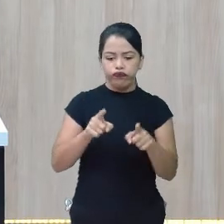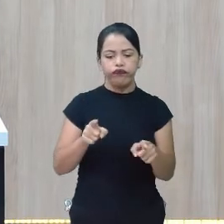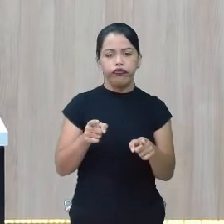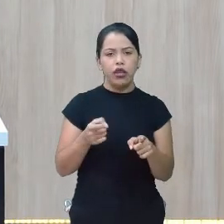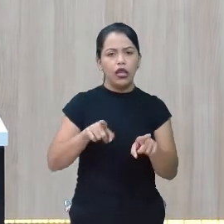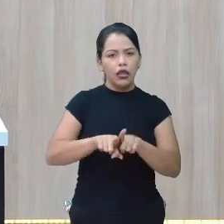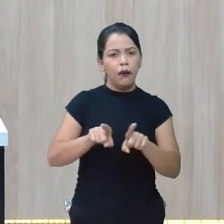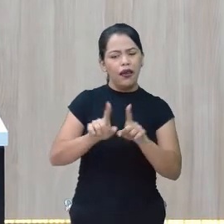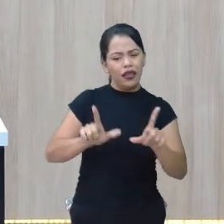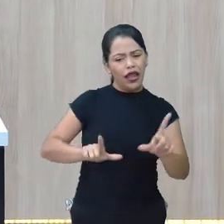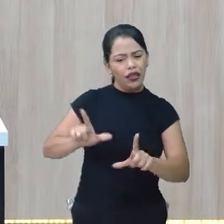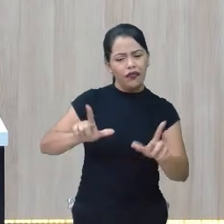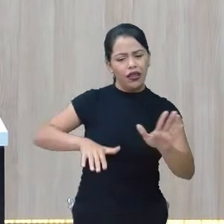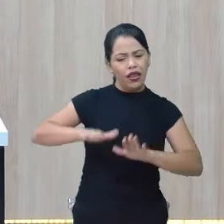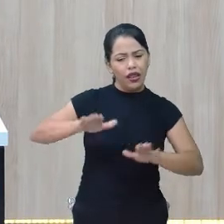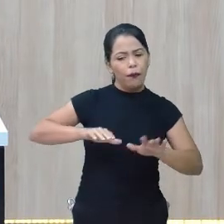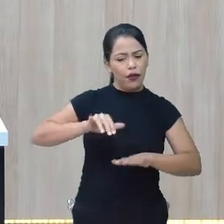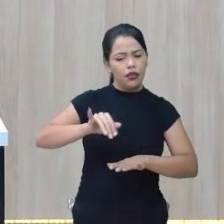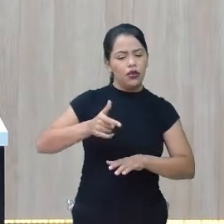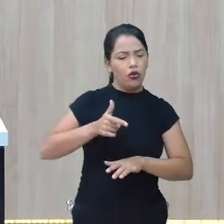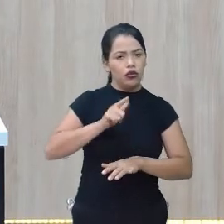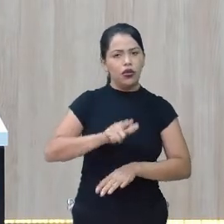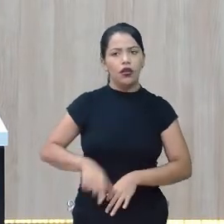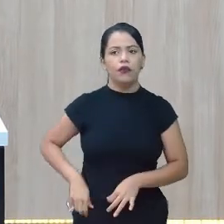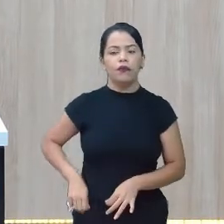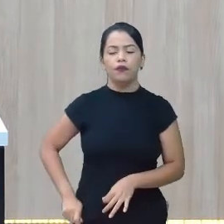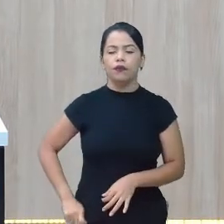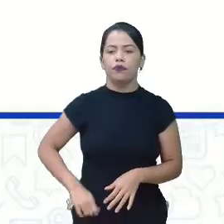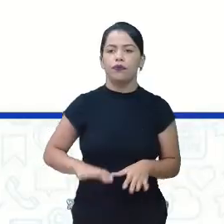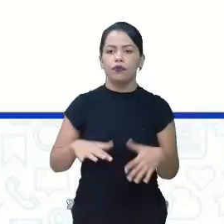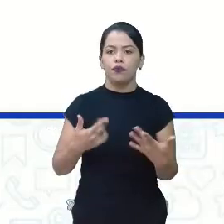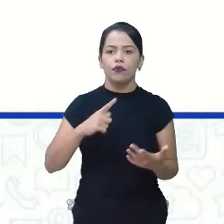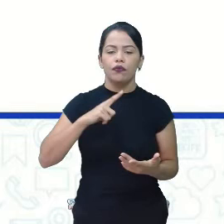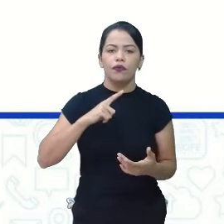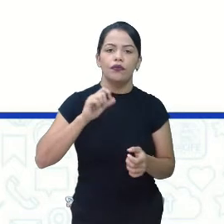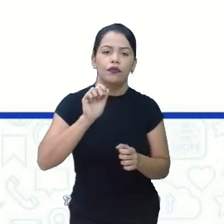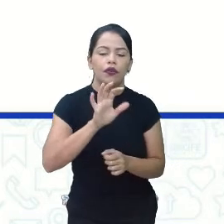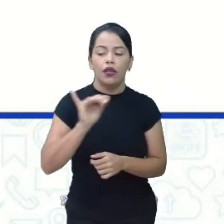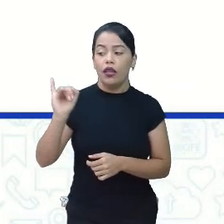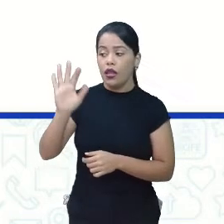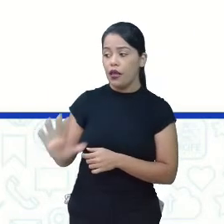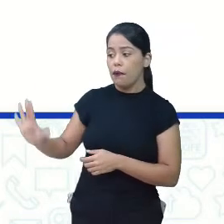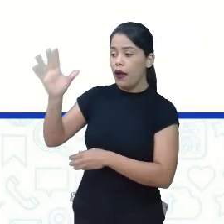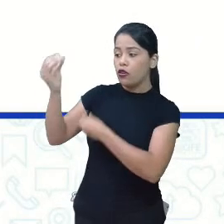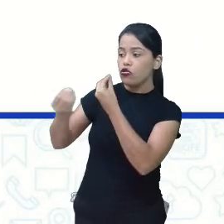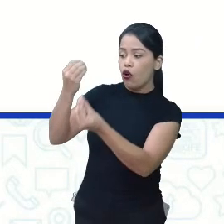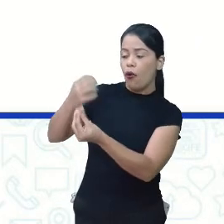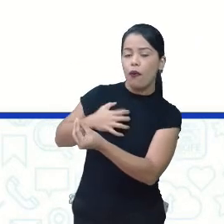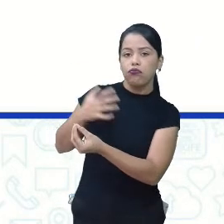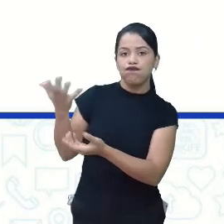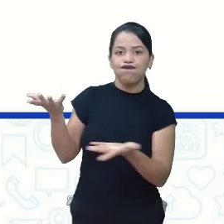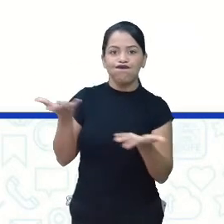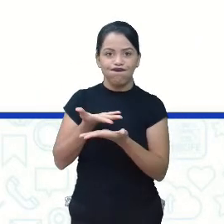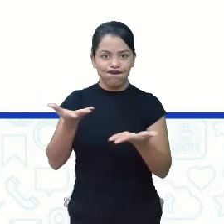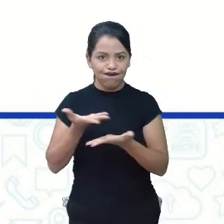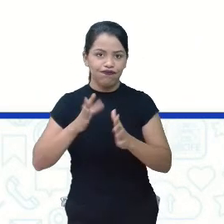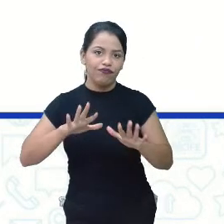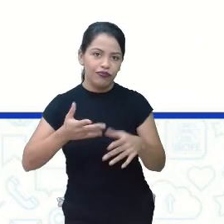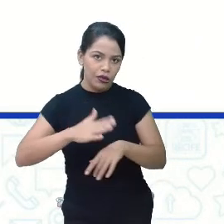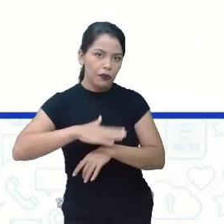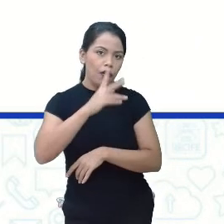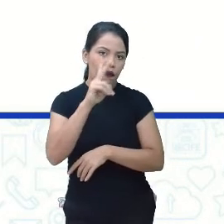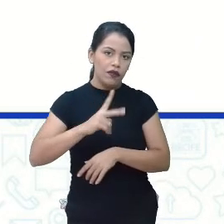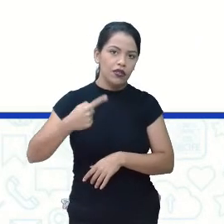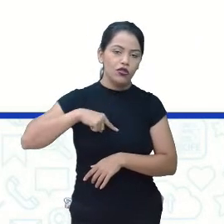Então, a gente tem aqui um modelinho de como é que está agora o canal lá no YouTube. Mais uma vez eu trouxe a visão